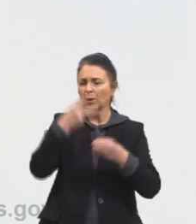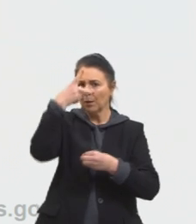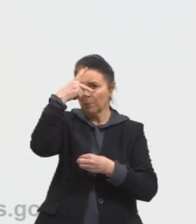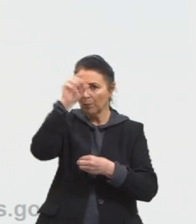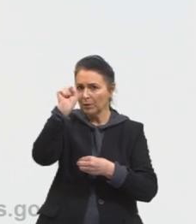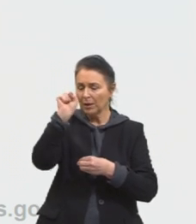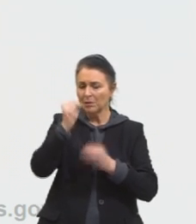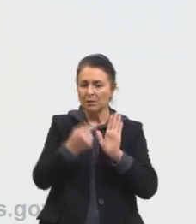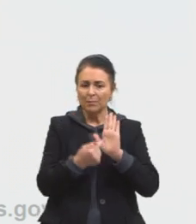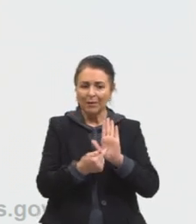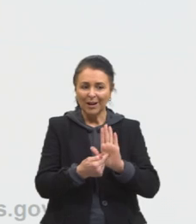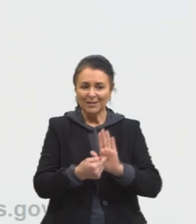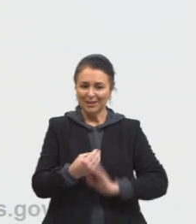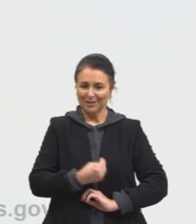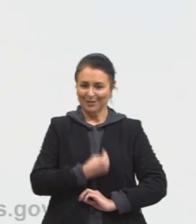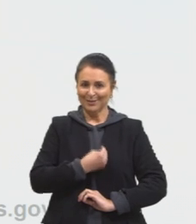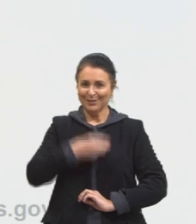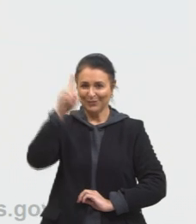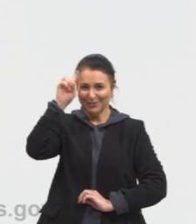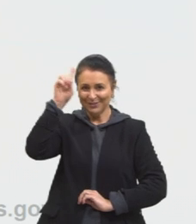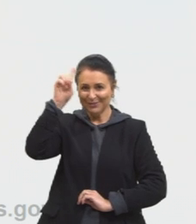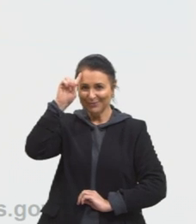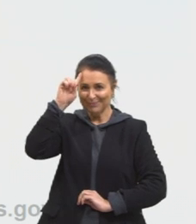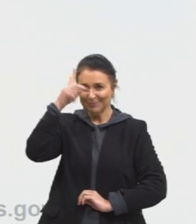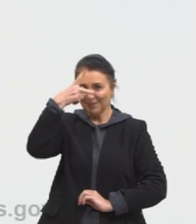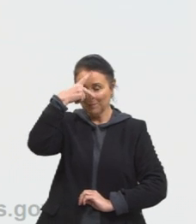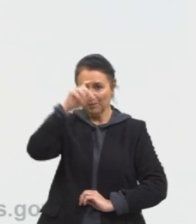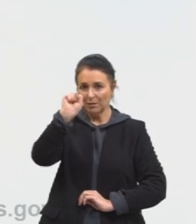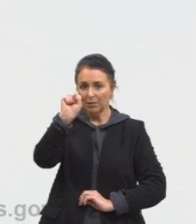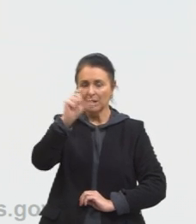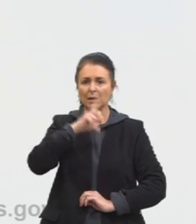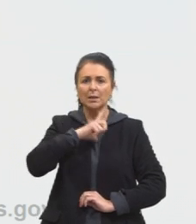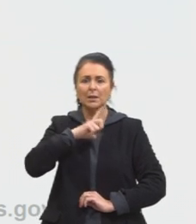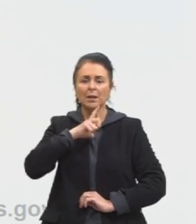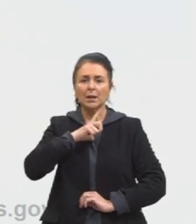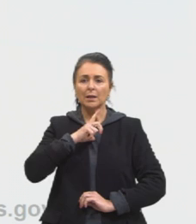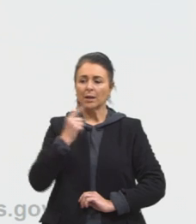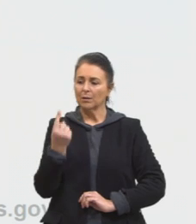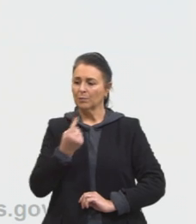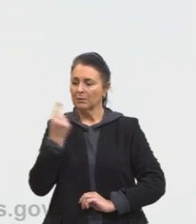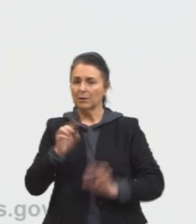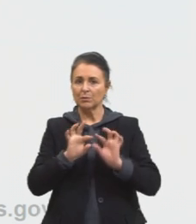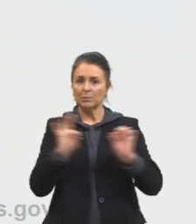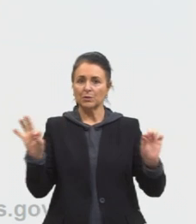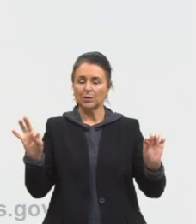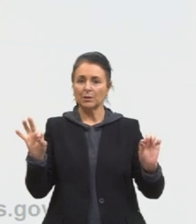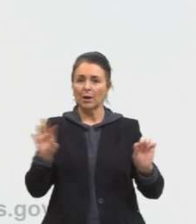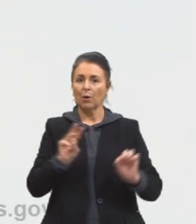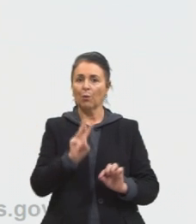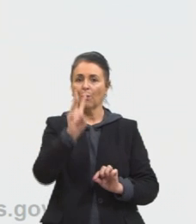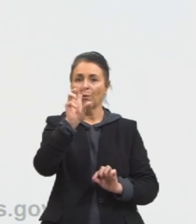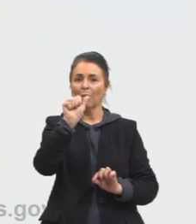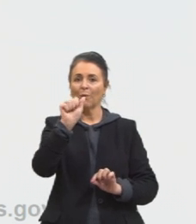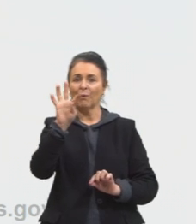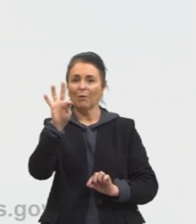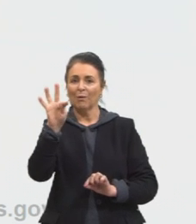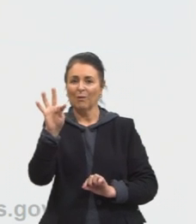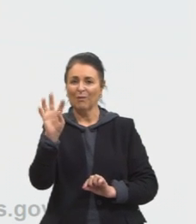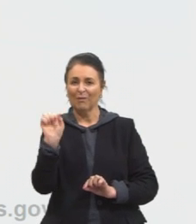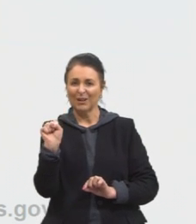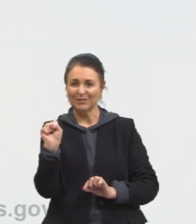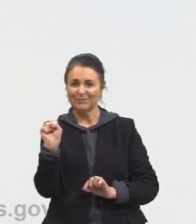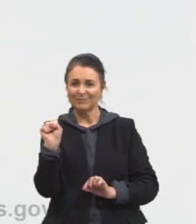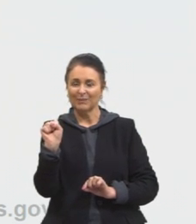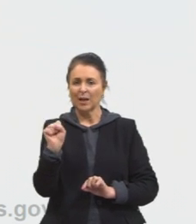então aparece no nosso dia a dia a potência ela tem como unidade de medida o Vate a gente a gente acaba vendo